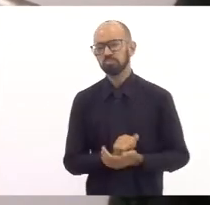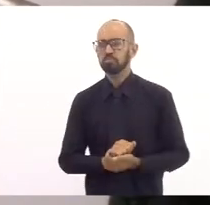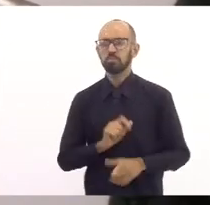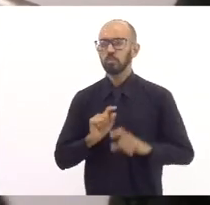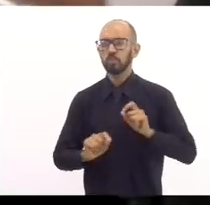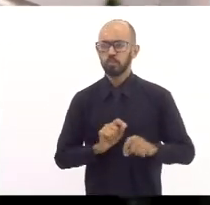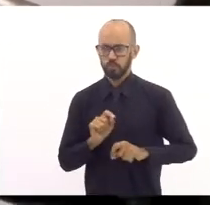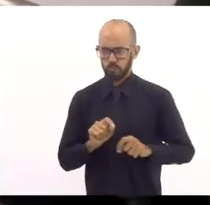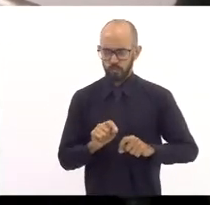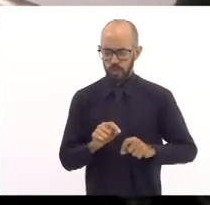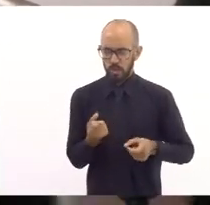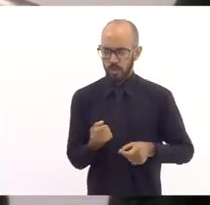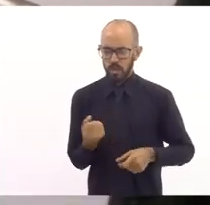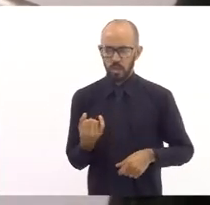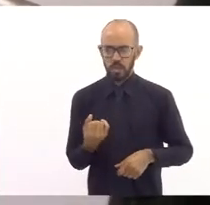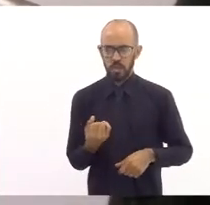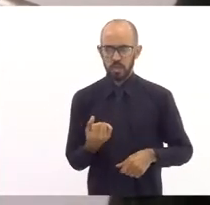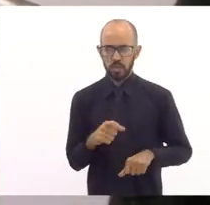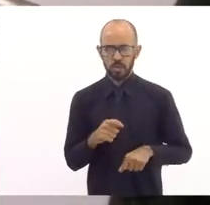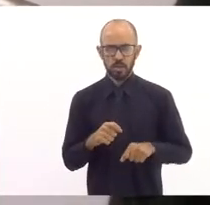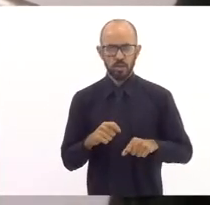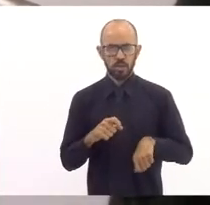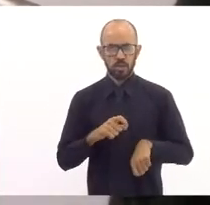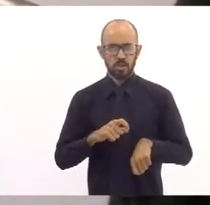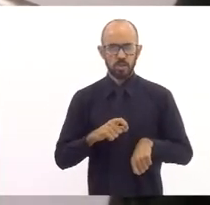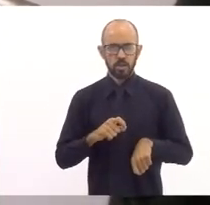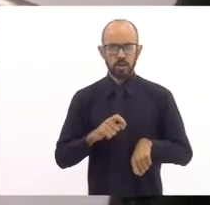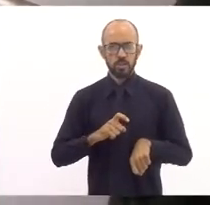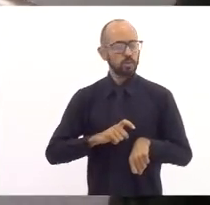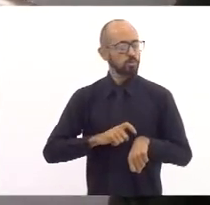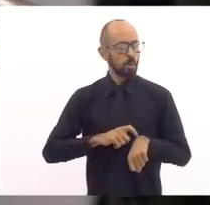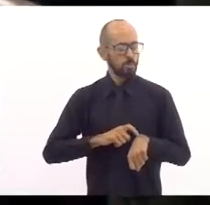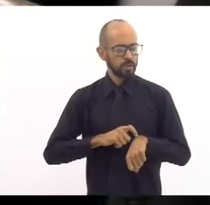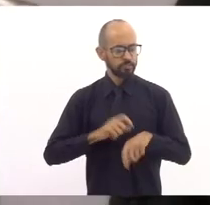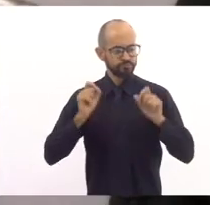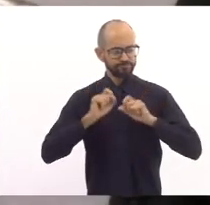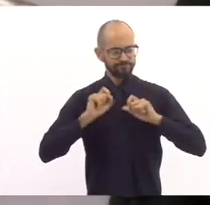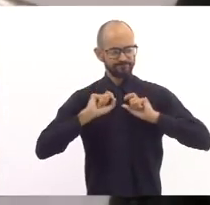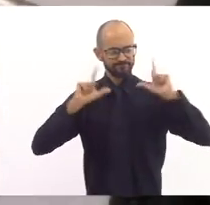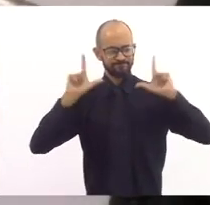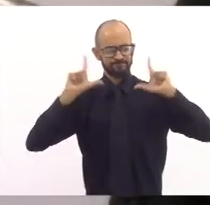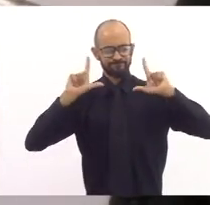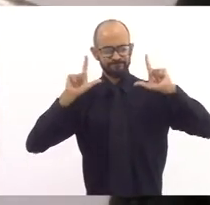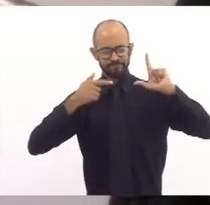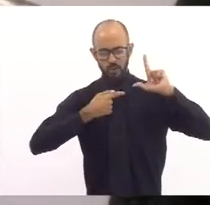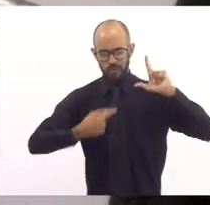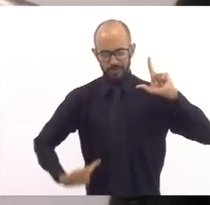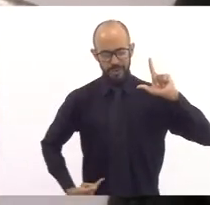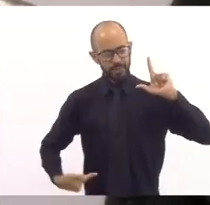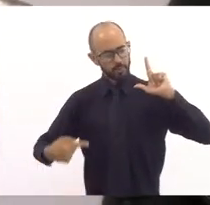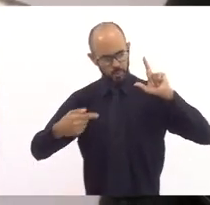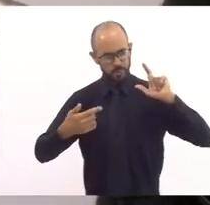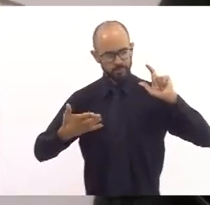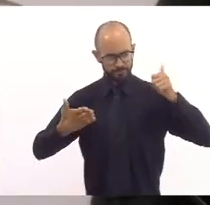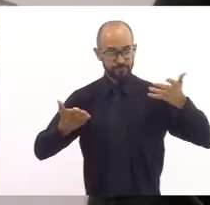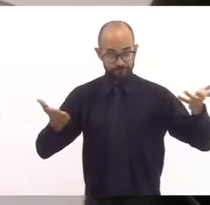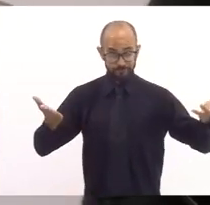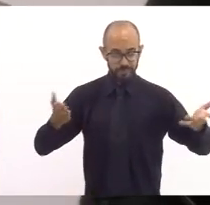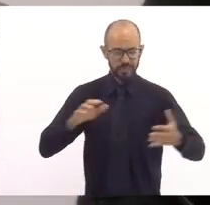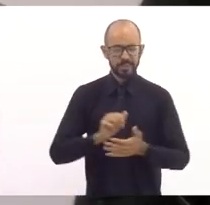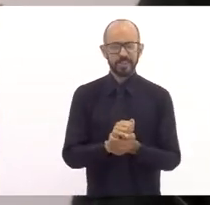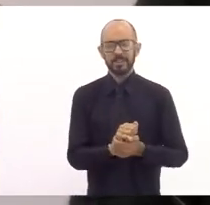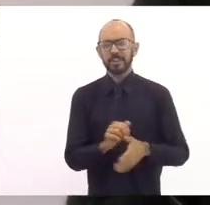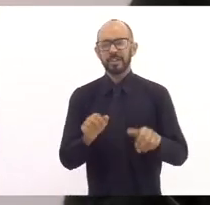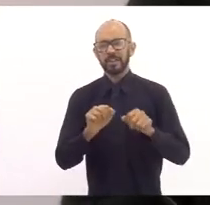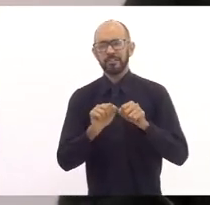que, ao despertar do seu sono profundo, o governador do Estado fez várias declarações sobre a questão